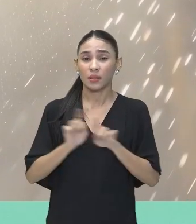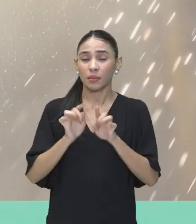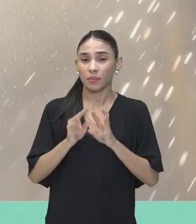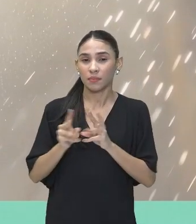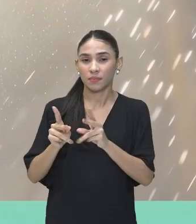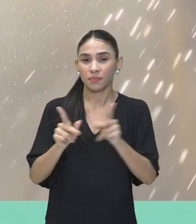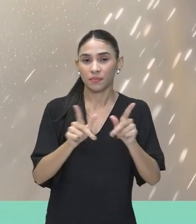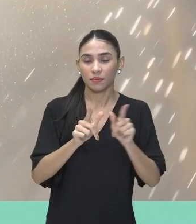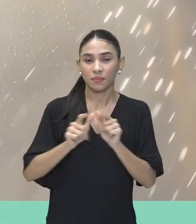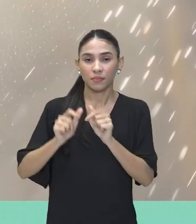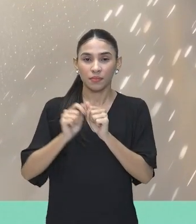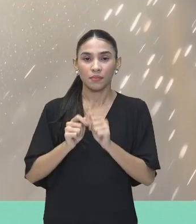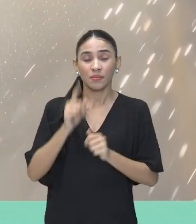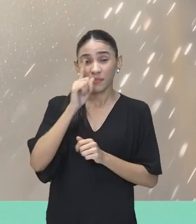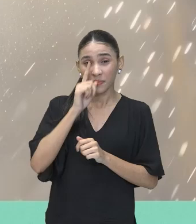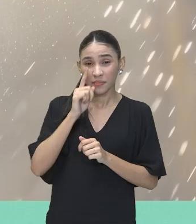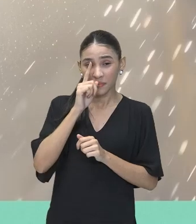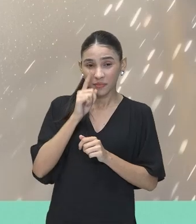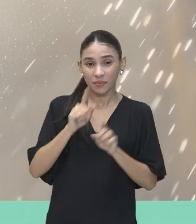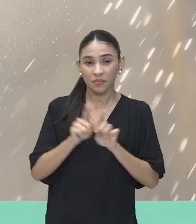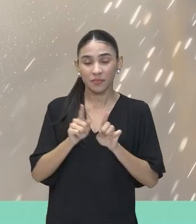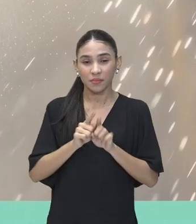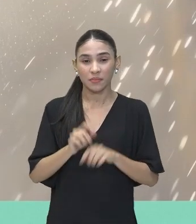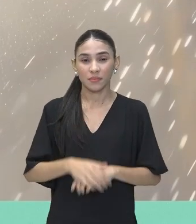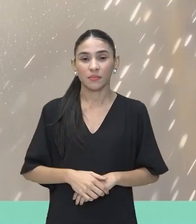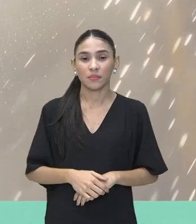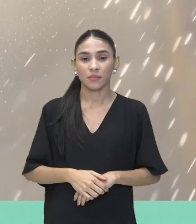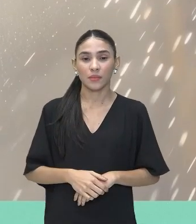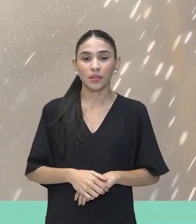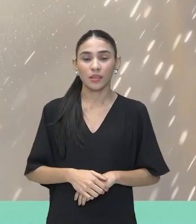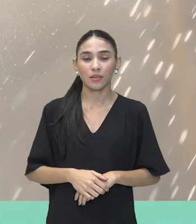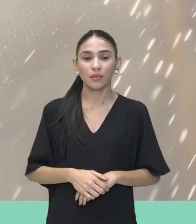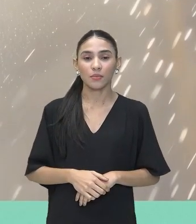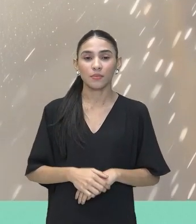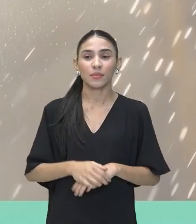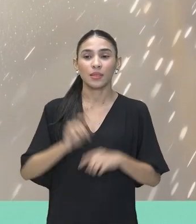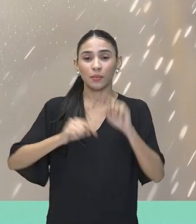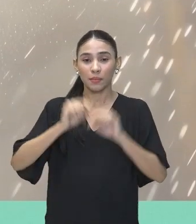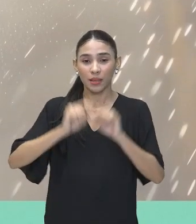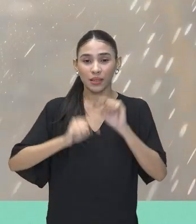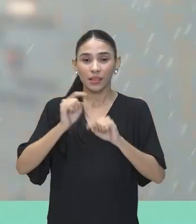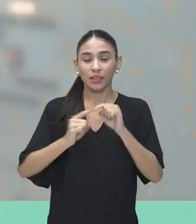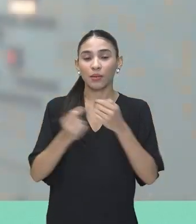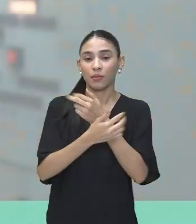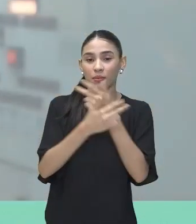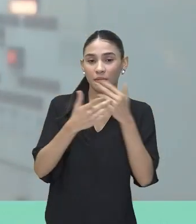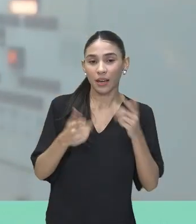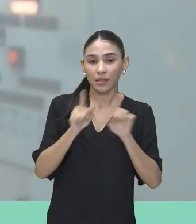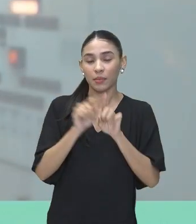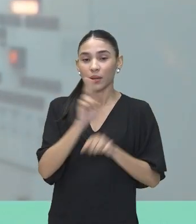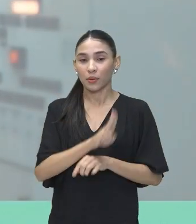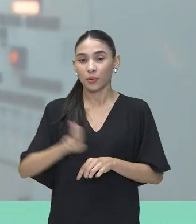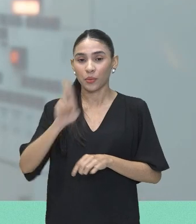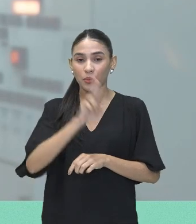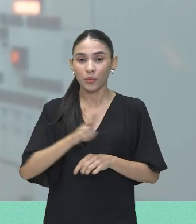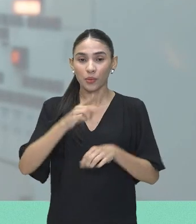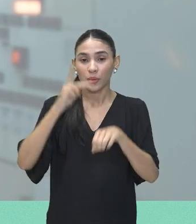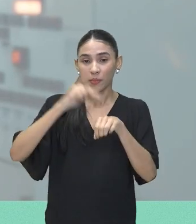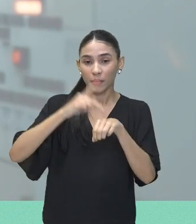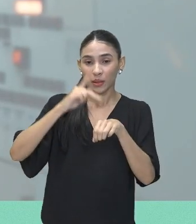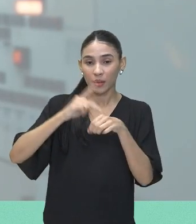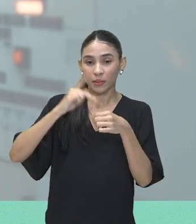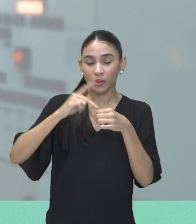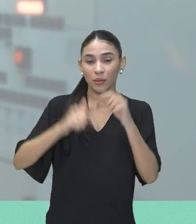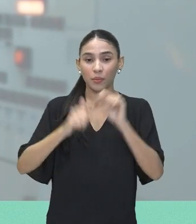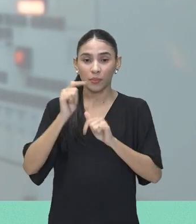de alcatrão de hulha, coberturas e pavimentação que envolvam a utilização do piche de carvão,